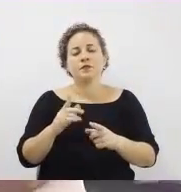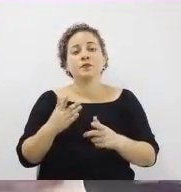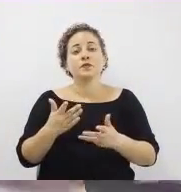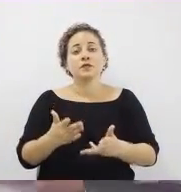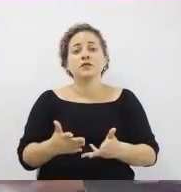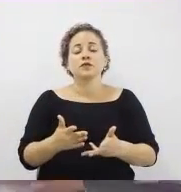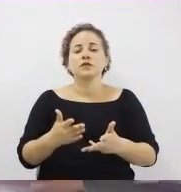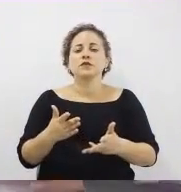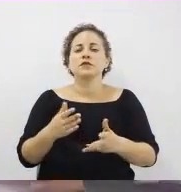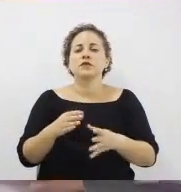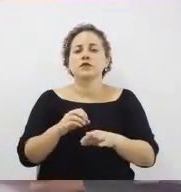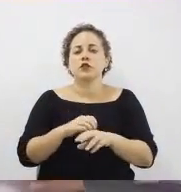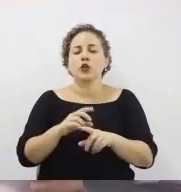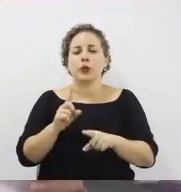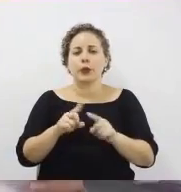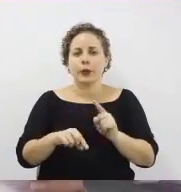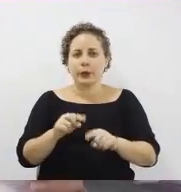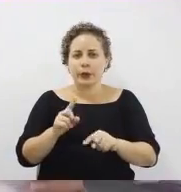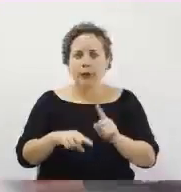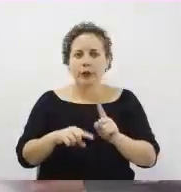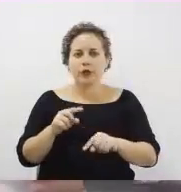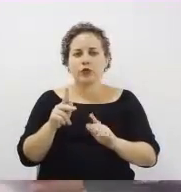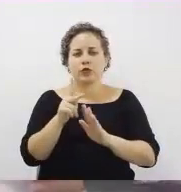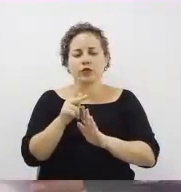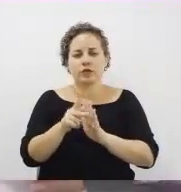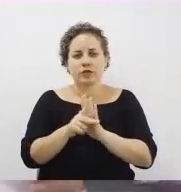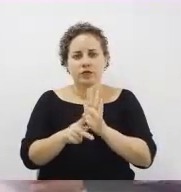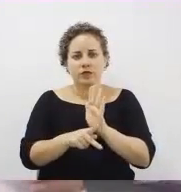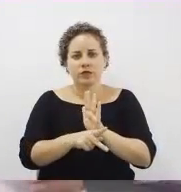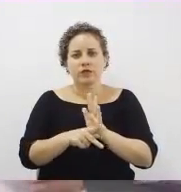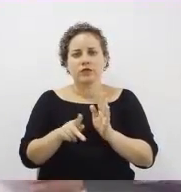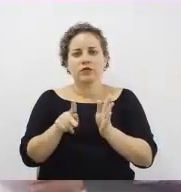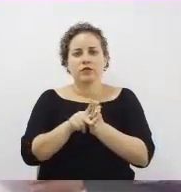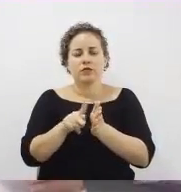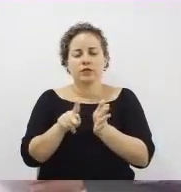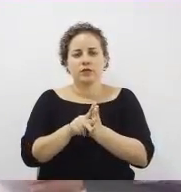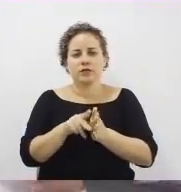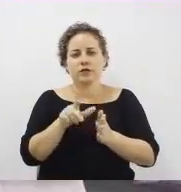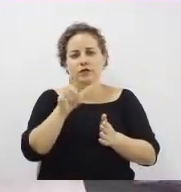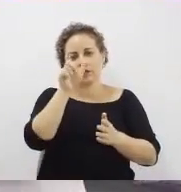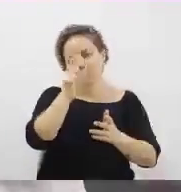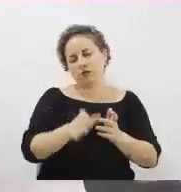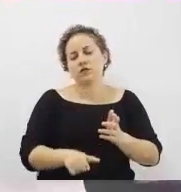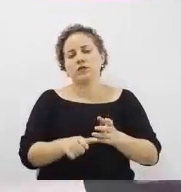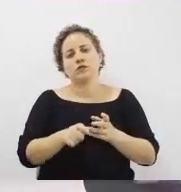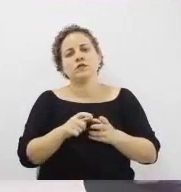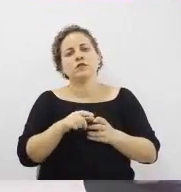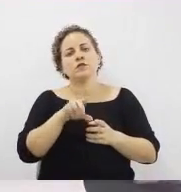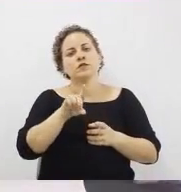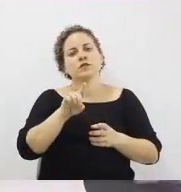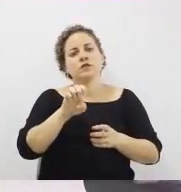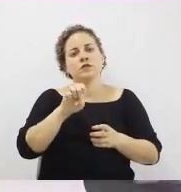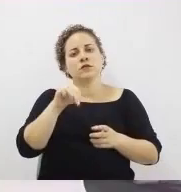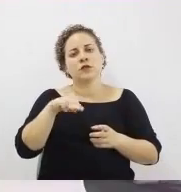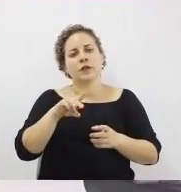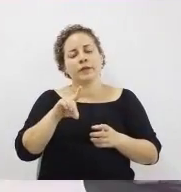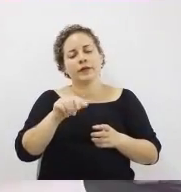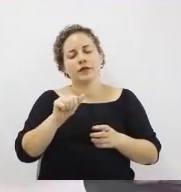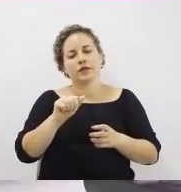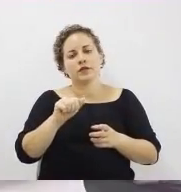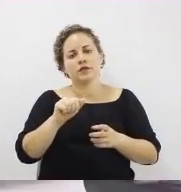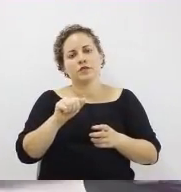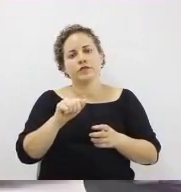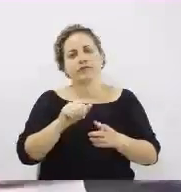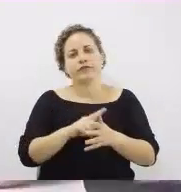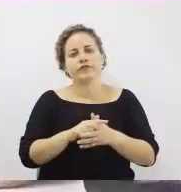produto é uma atividade relacionada à programação da produção em relação aos clientes, está relacionada à demanda dos clientes